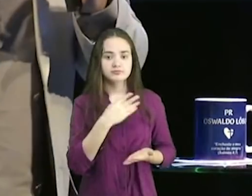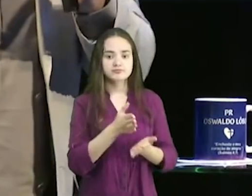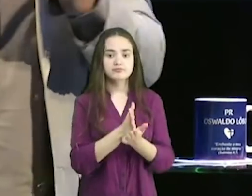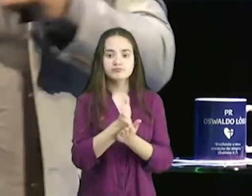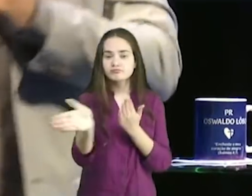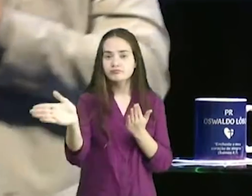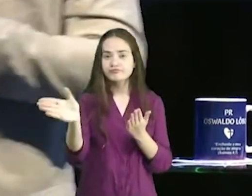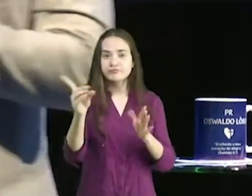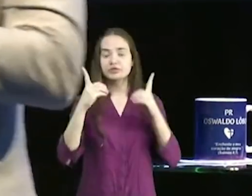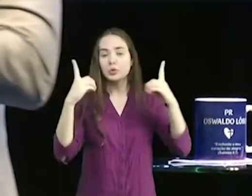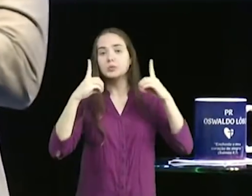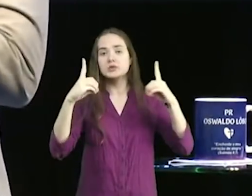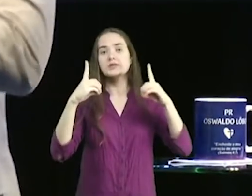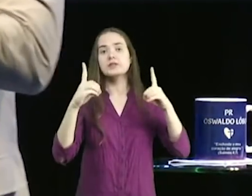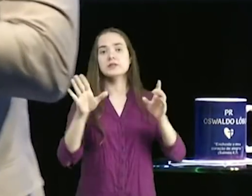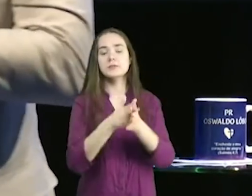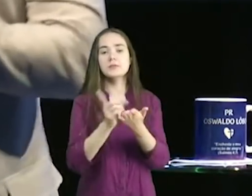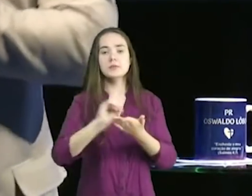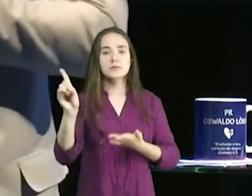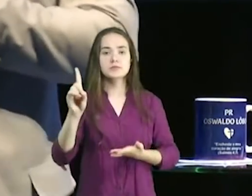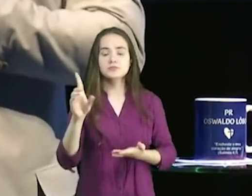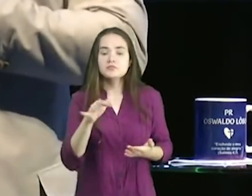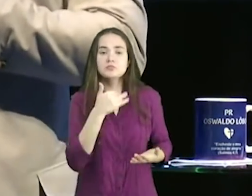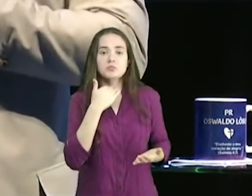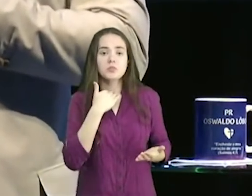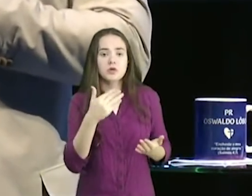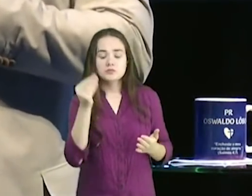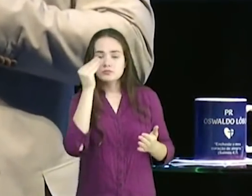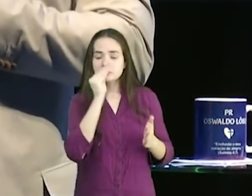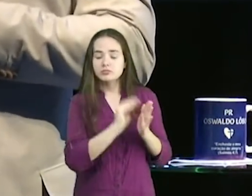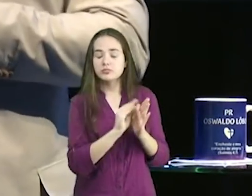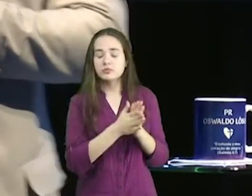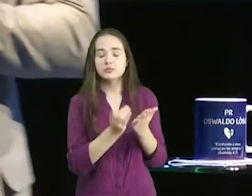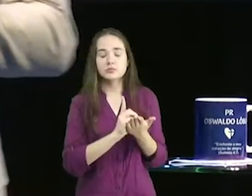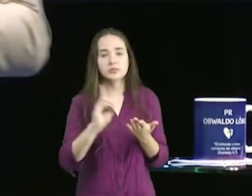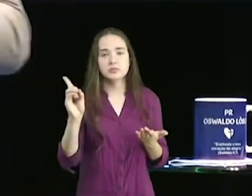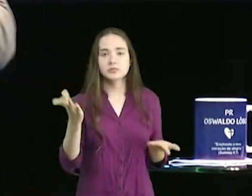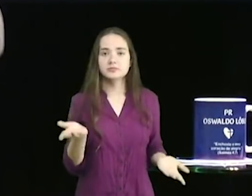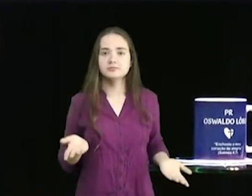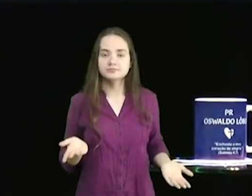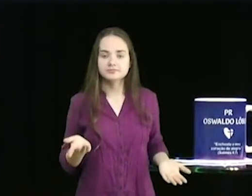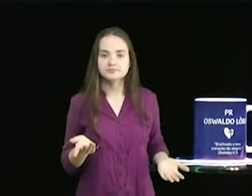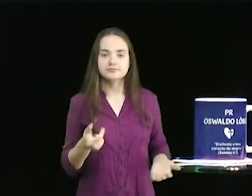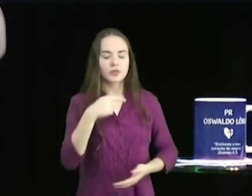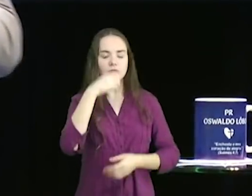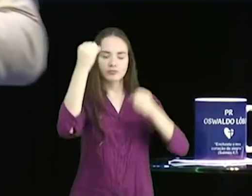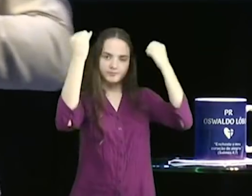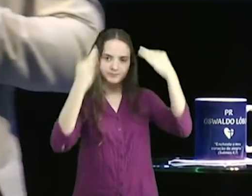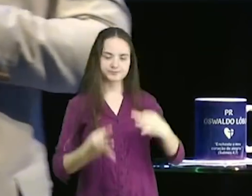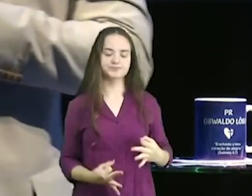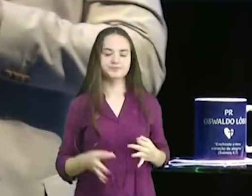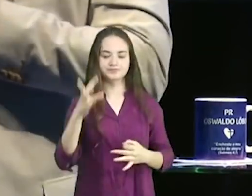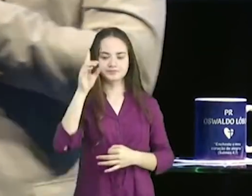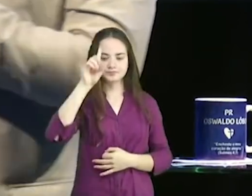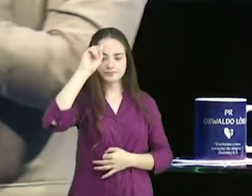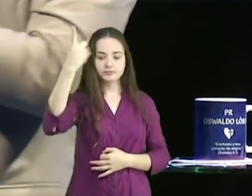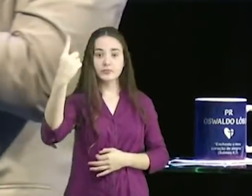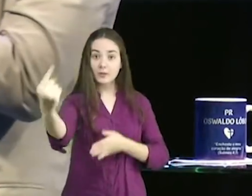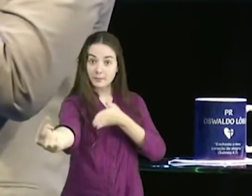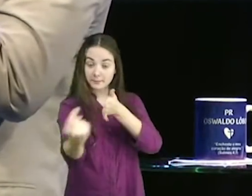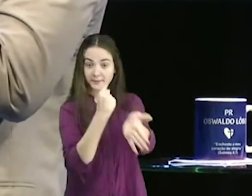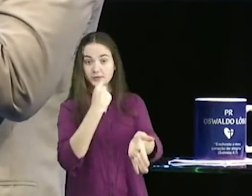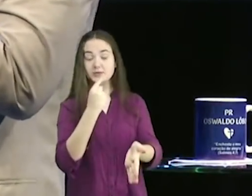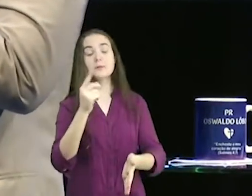ortodoxia bíblica. A gente não pode se desviar do princípio bíblico. Eu estava contando aqui outro dia. A pessoa me perguntou: